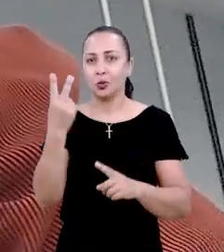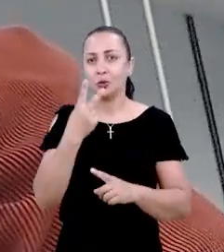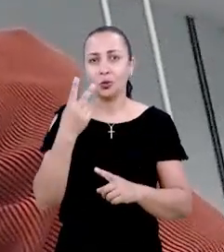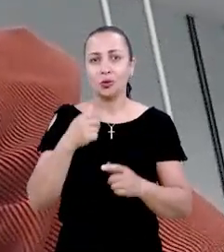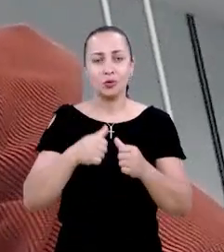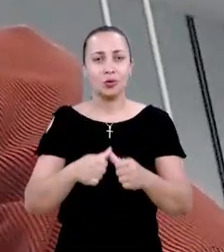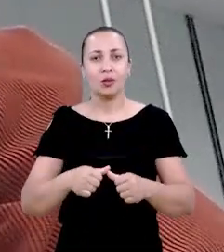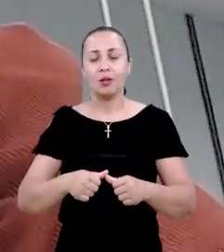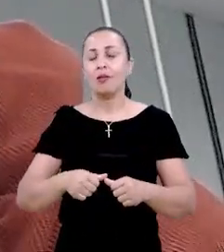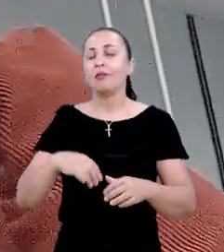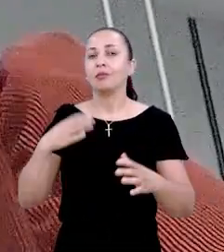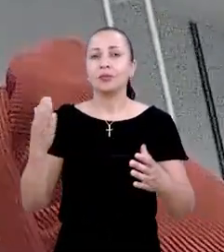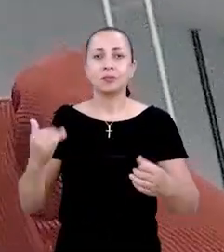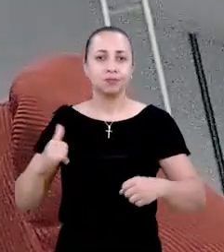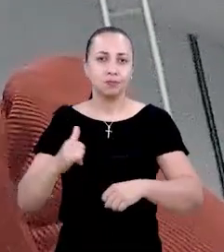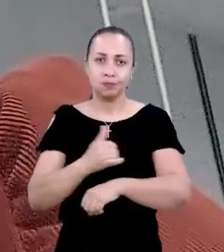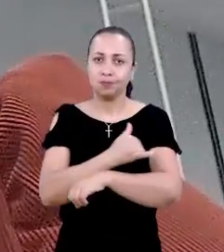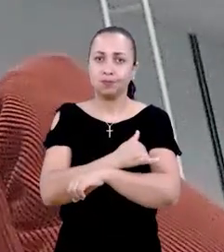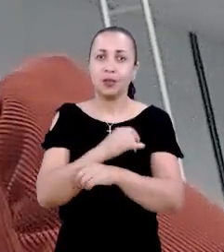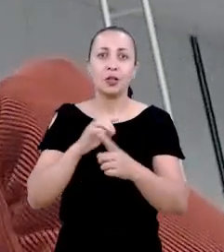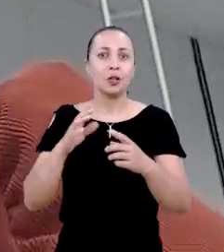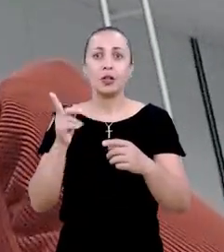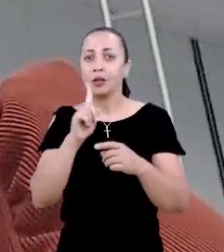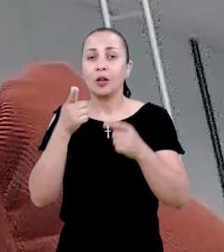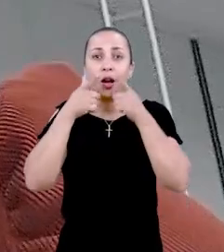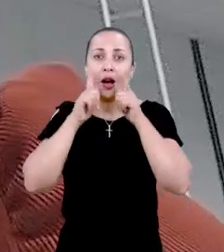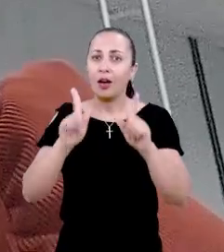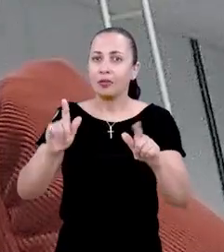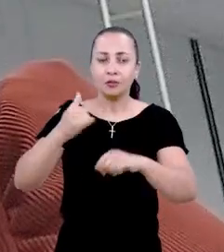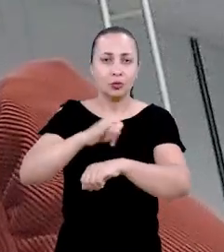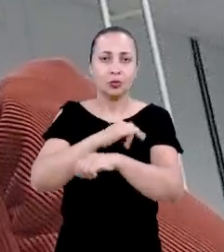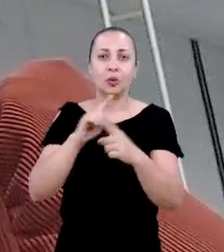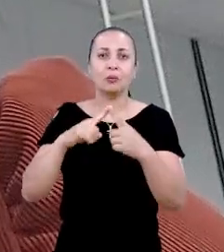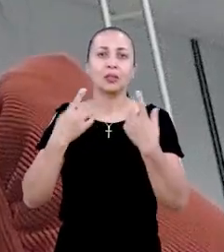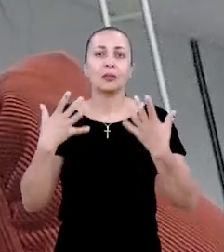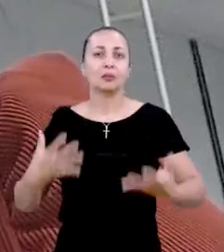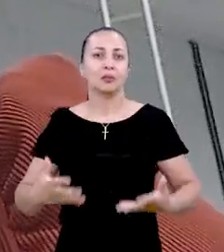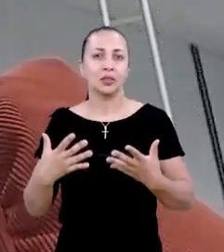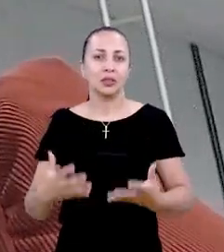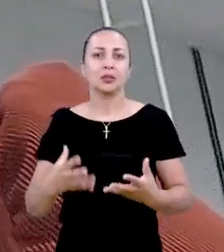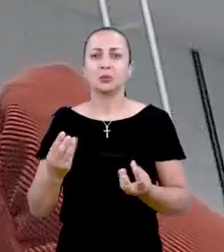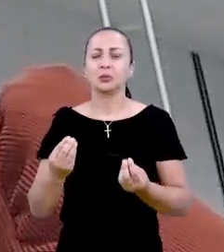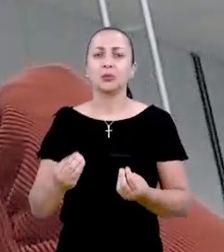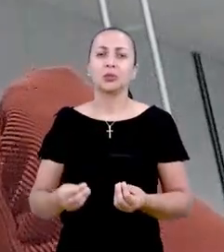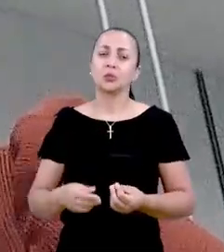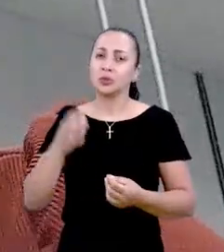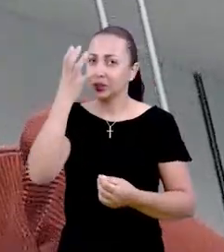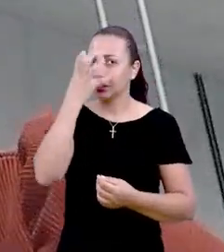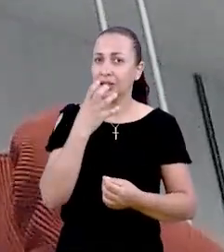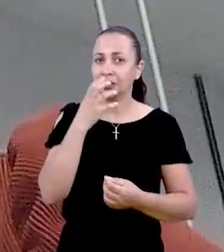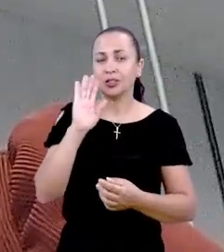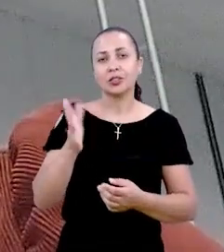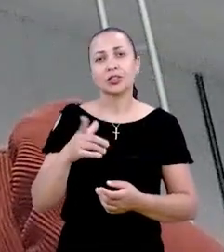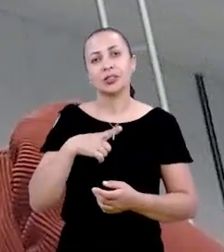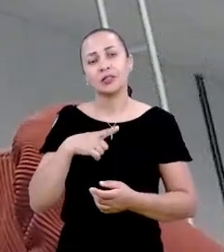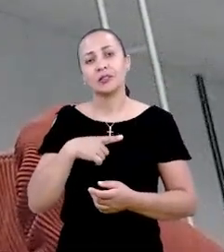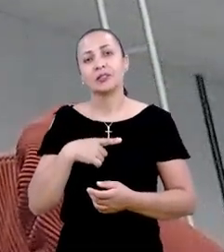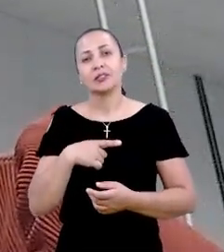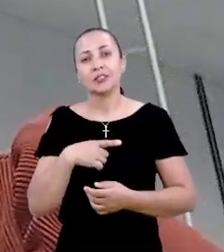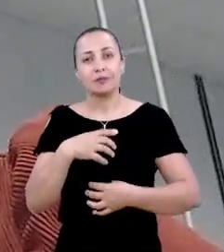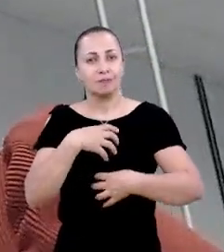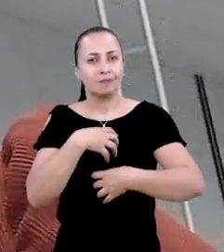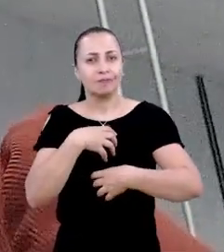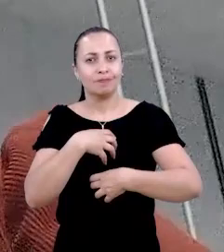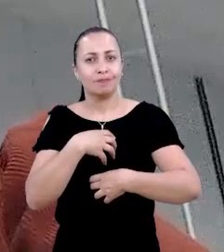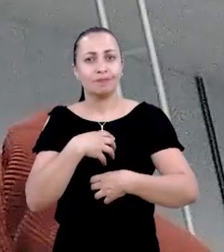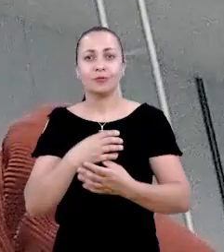ficou descontrolado. Não cheguei a ter obesidade mórbida, mas eu estava com sobrepeso muito importante. Isso já estava me dando, inclusive,